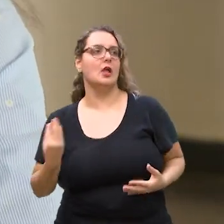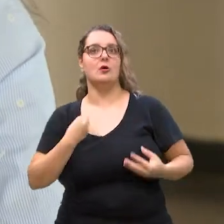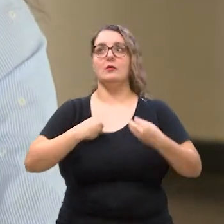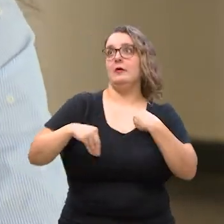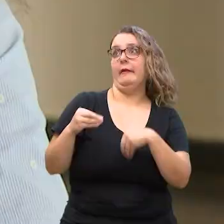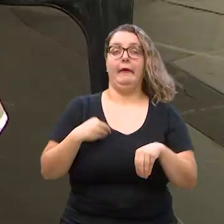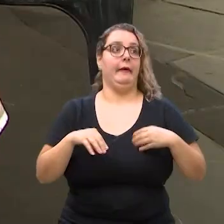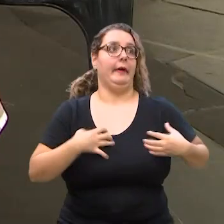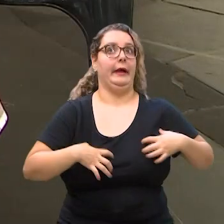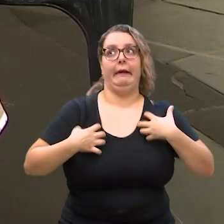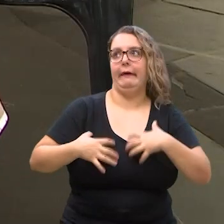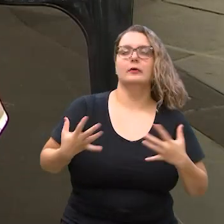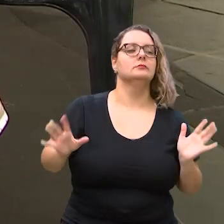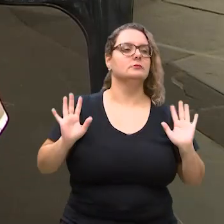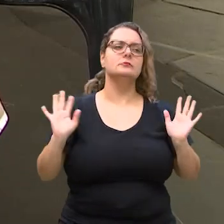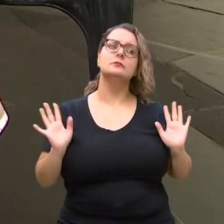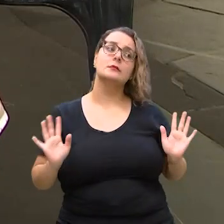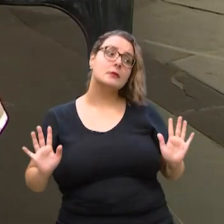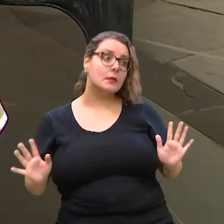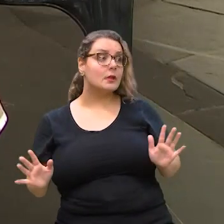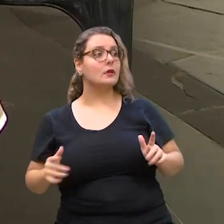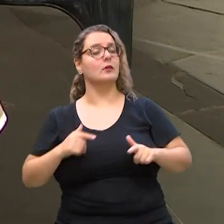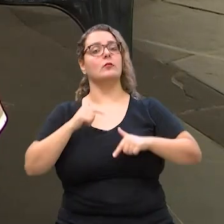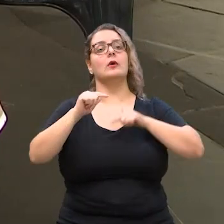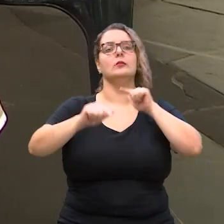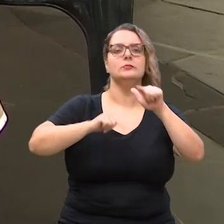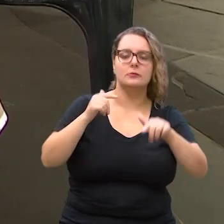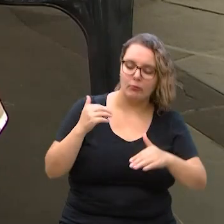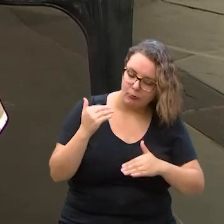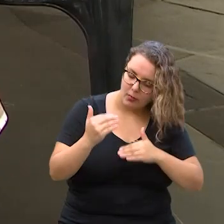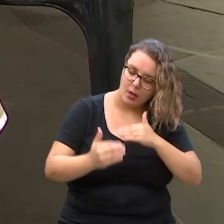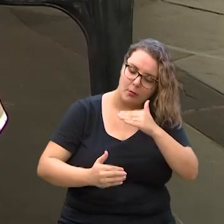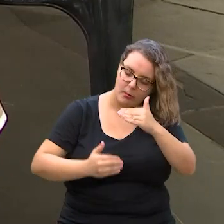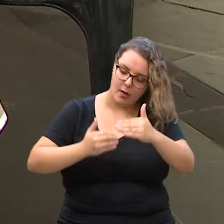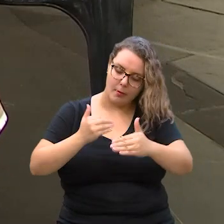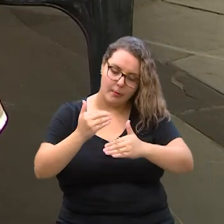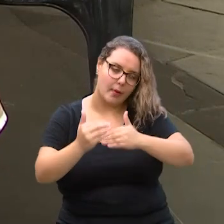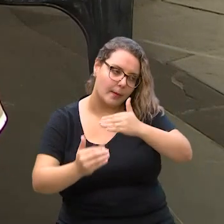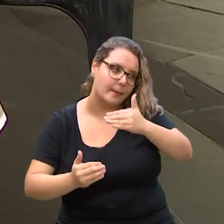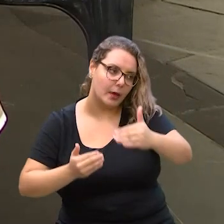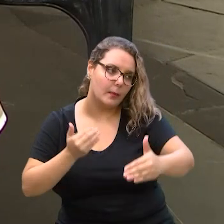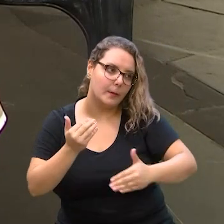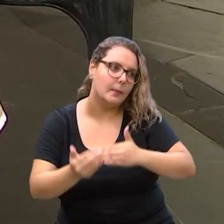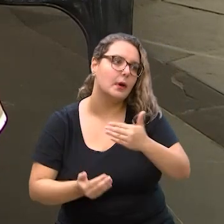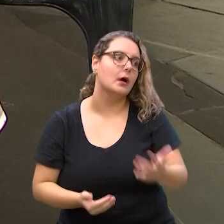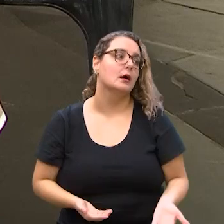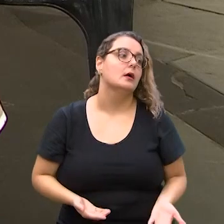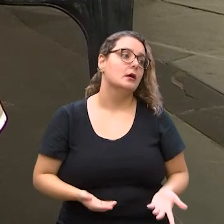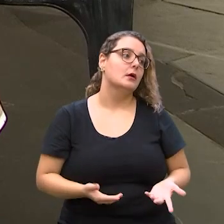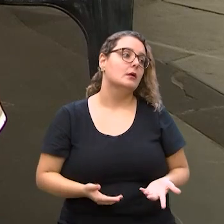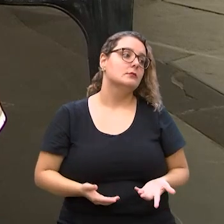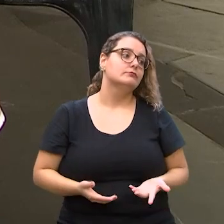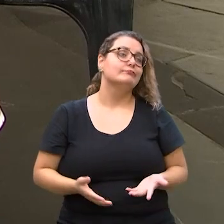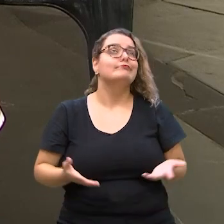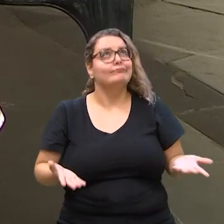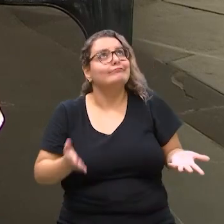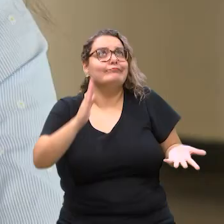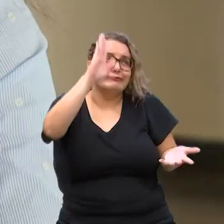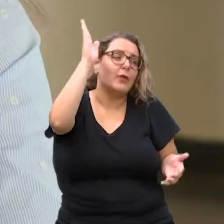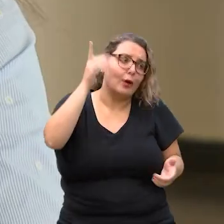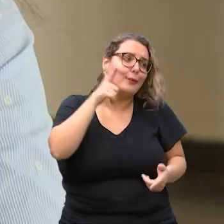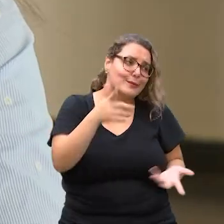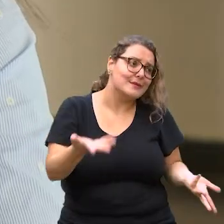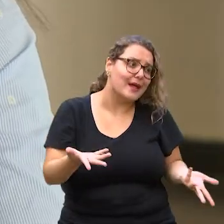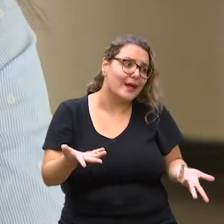na competição, nem nada disso. Então é um trabalho que tem que ser desenvolvido aos poucos e ser só o bombeirinho ajuda, a